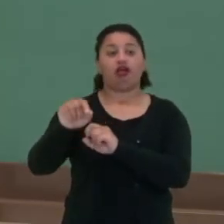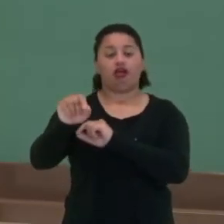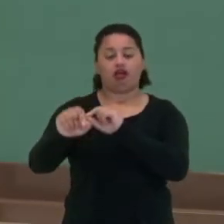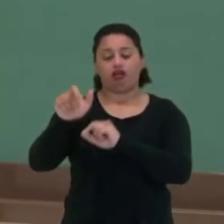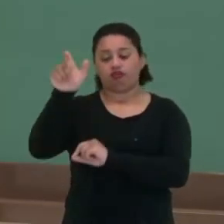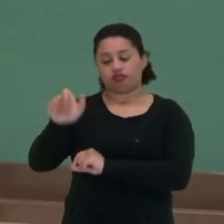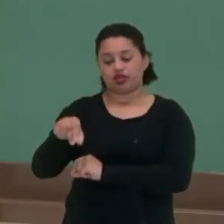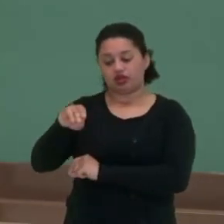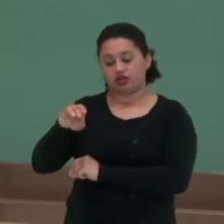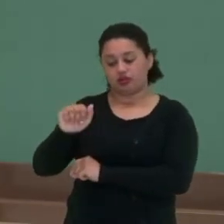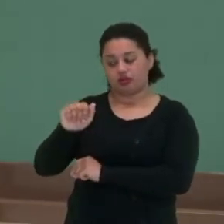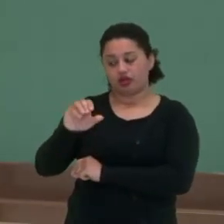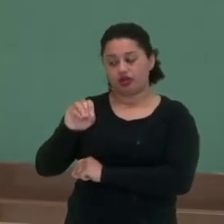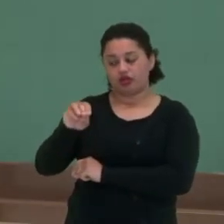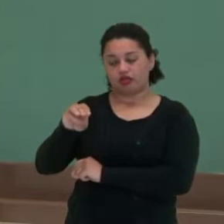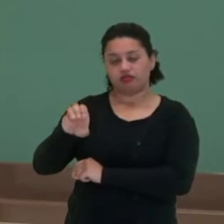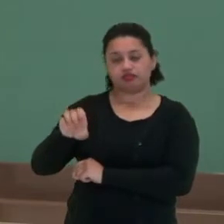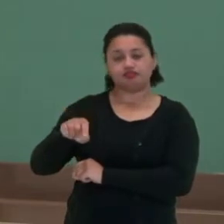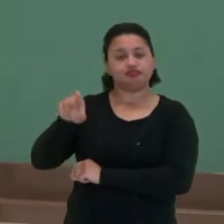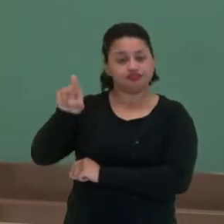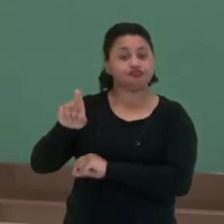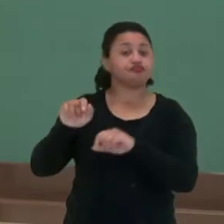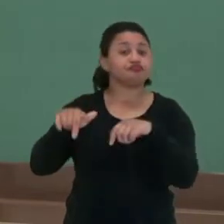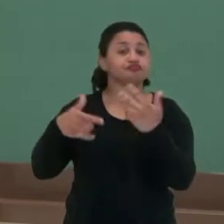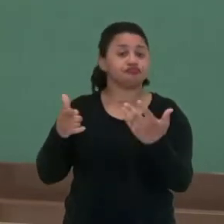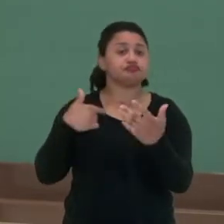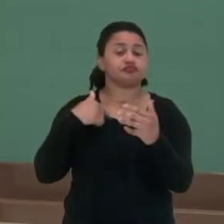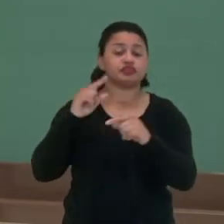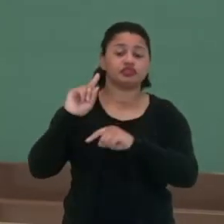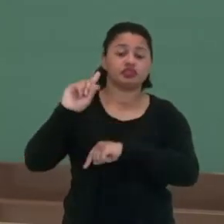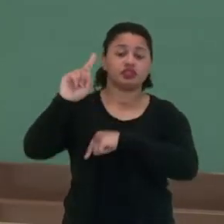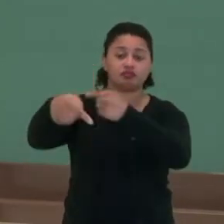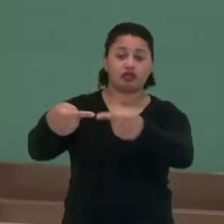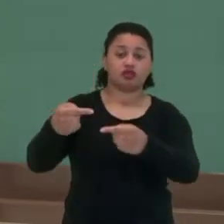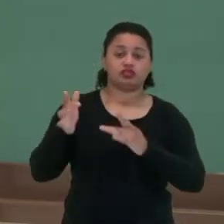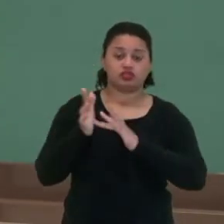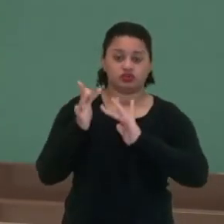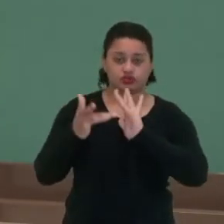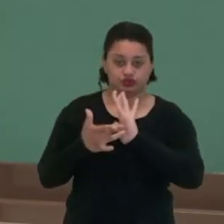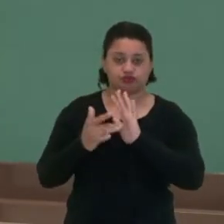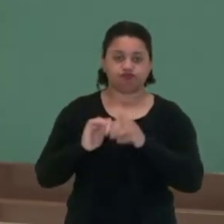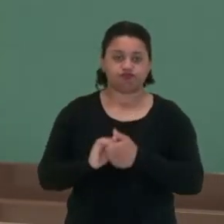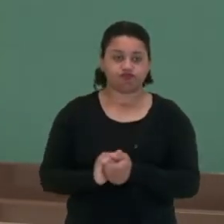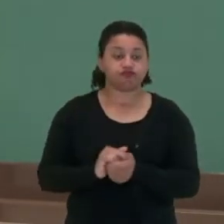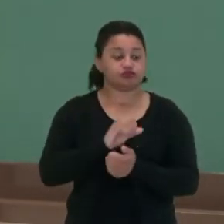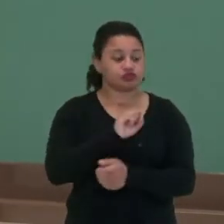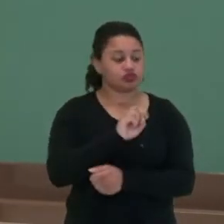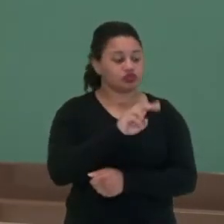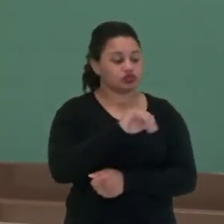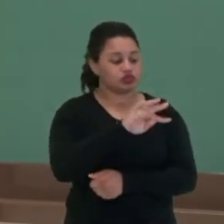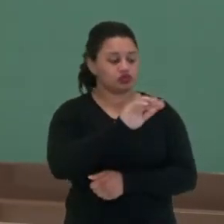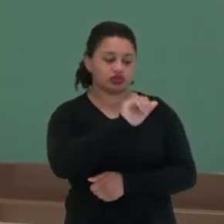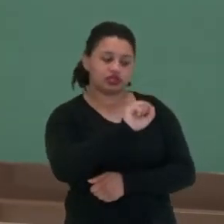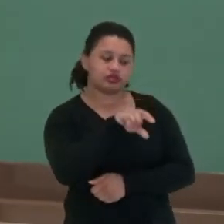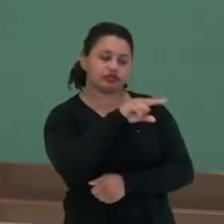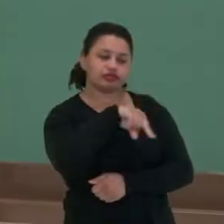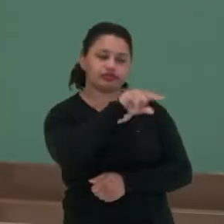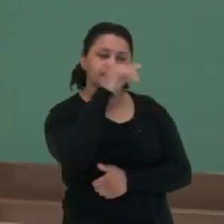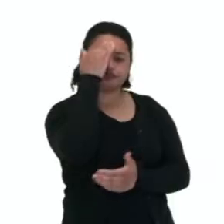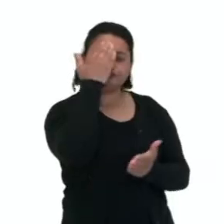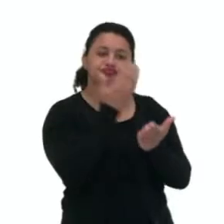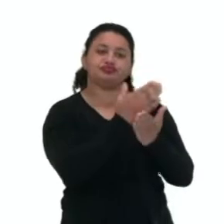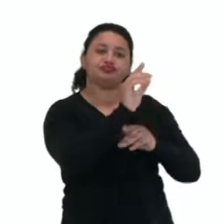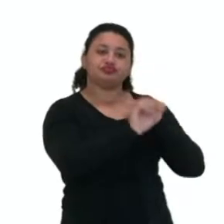e 632. Então ele viveu pós Jesus Cristo. E os sunitas, o que eles acreditam? Que